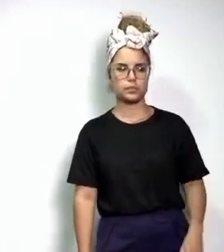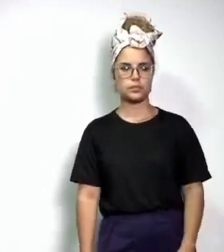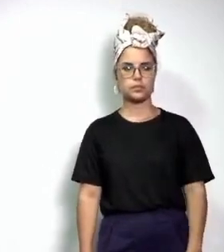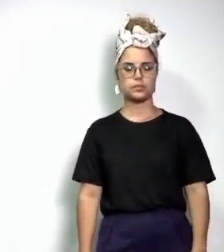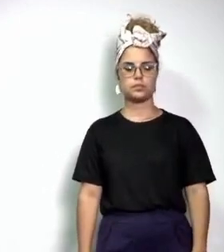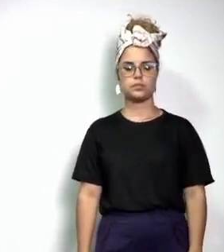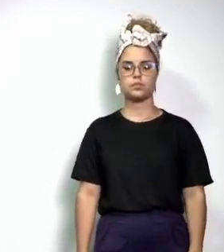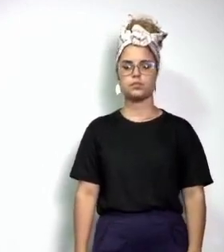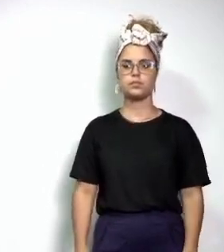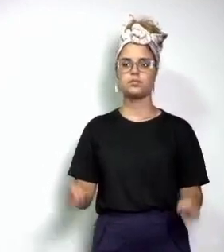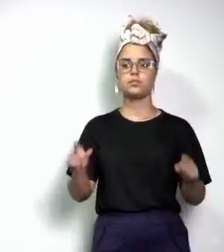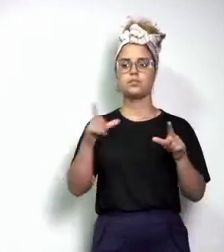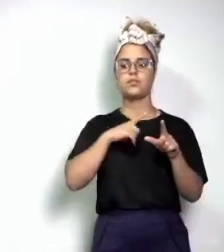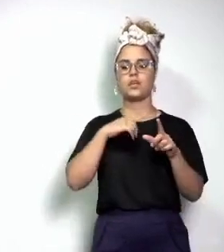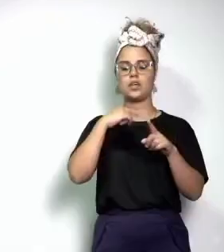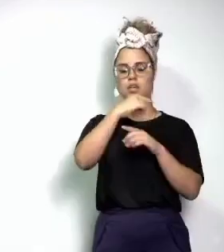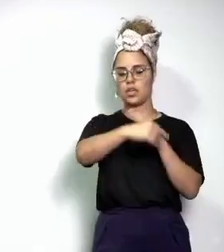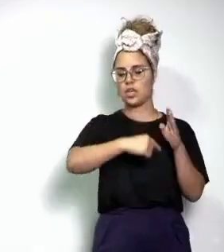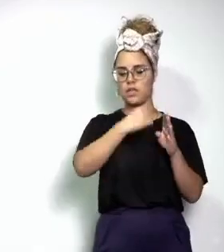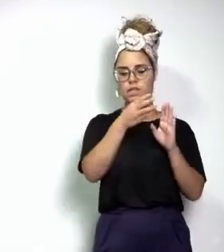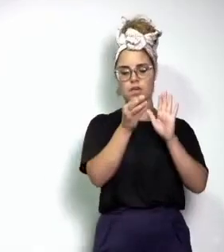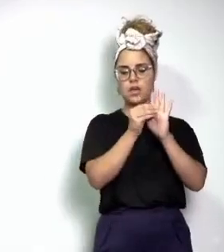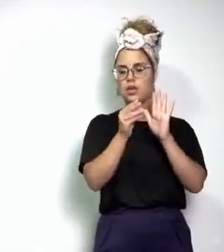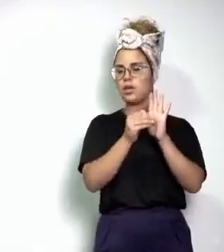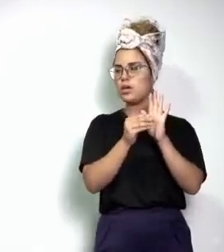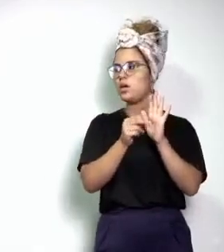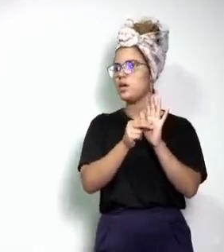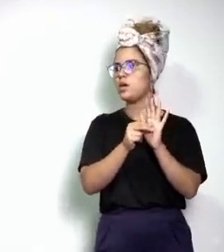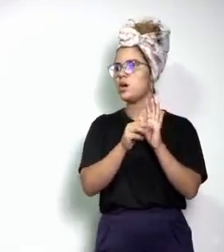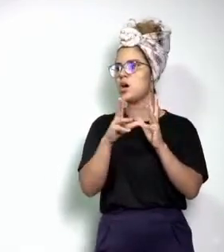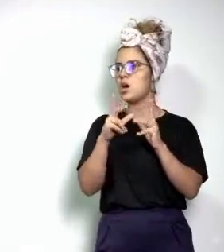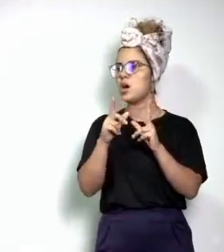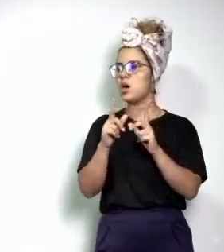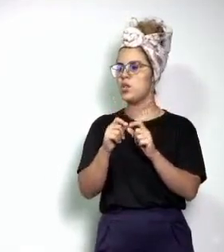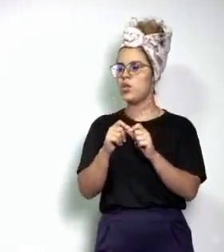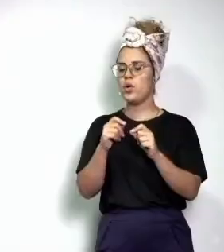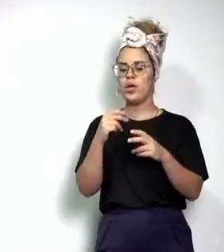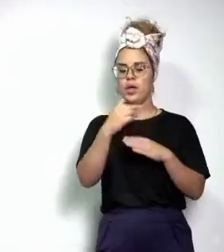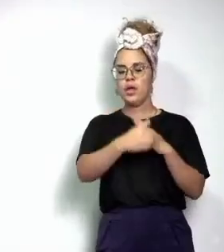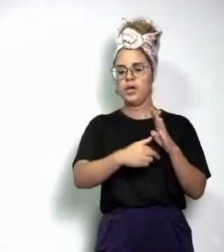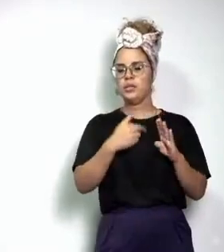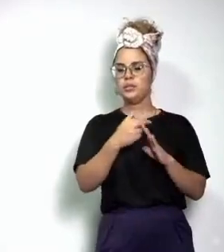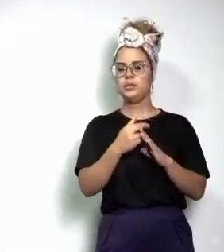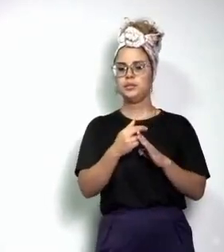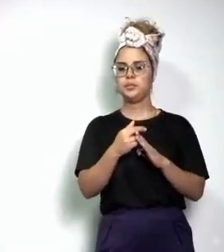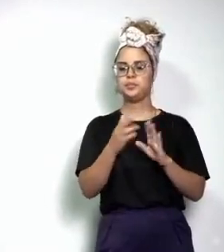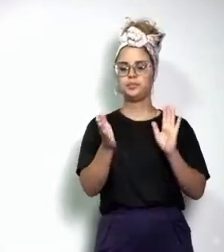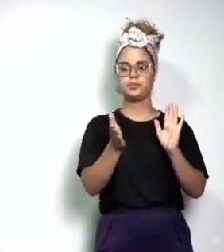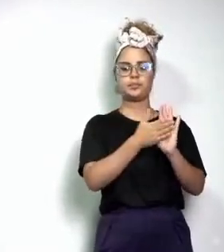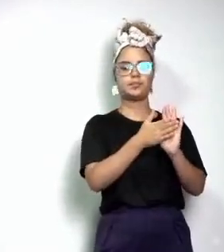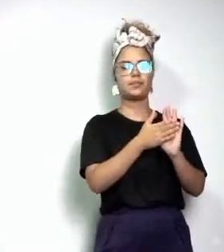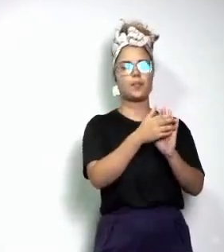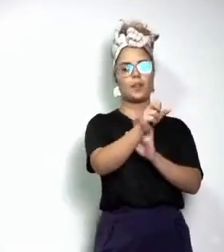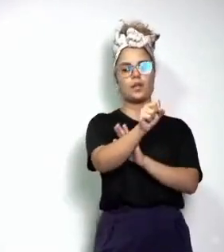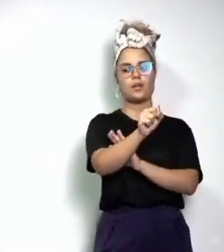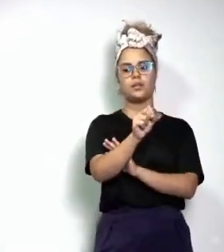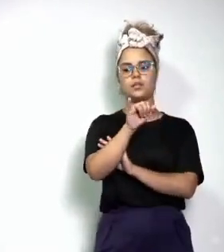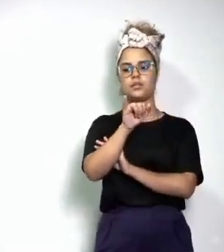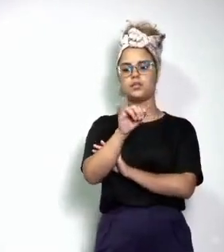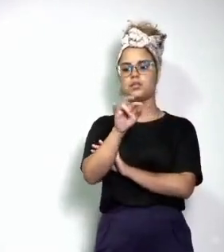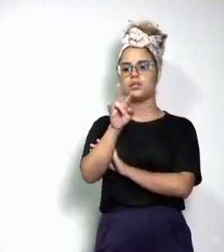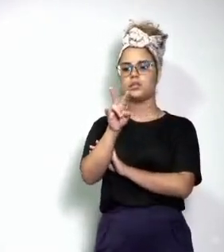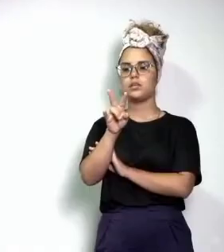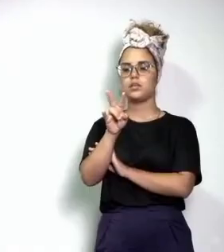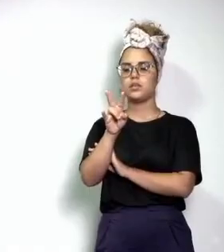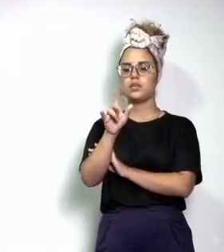Tem fitas adesivas, todas aquelas fitas que a gente mostrou, a fita gaffer. Silver tape também, às vezes, é muito utilizado, mas não é